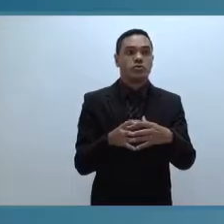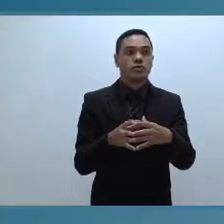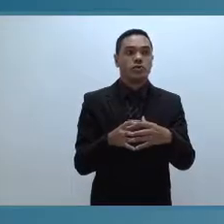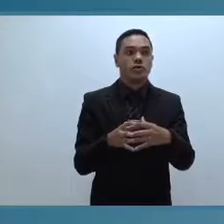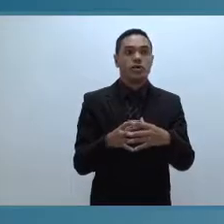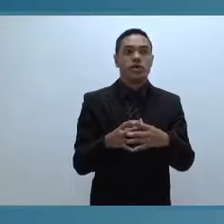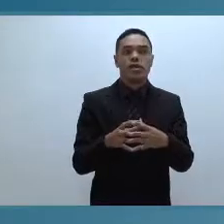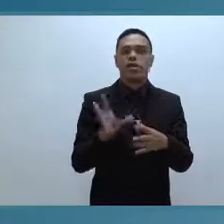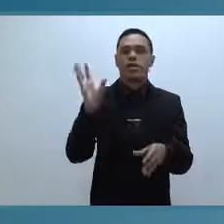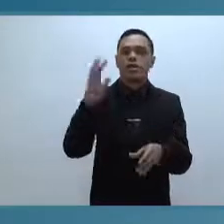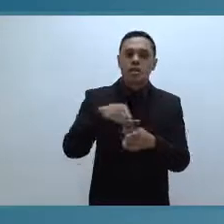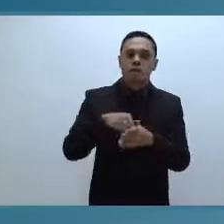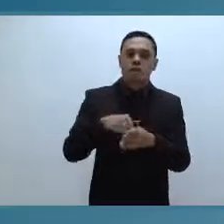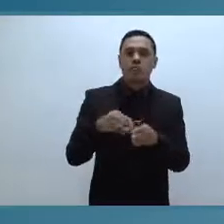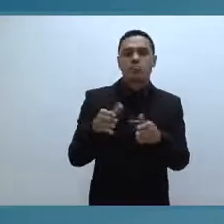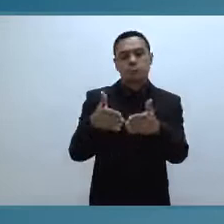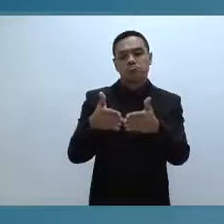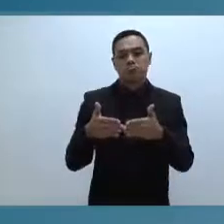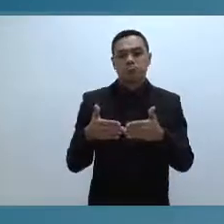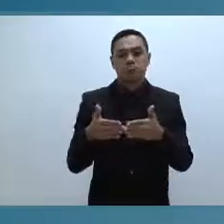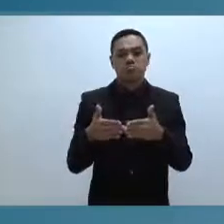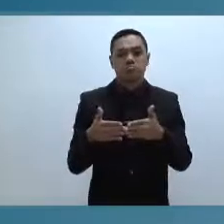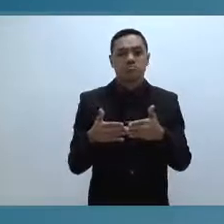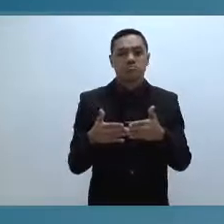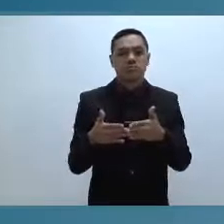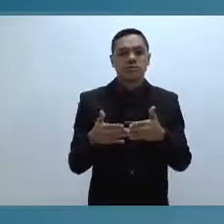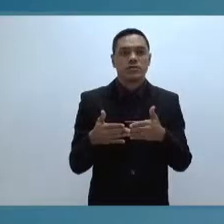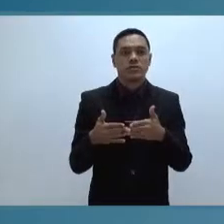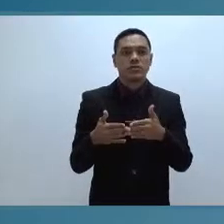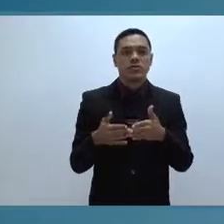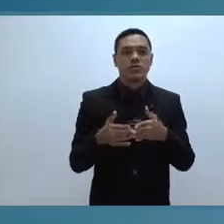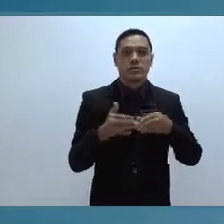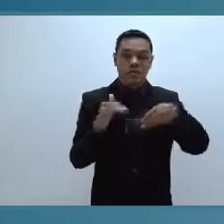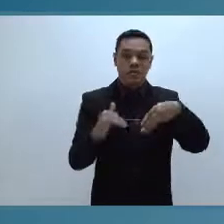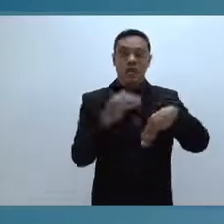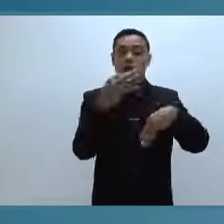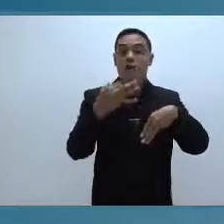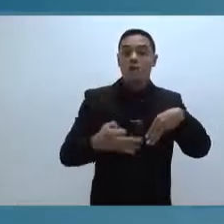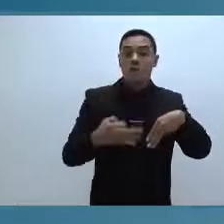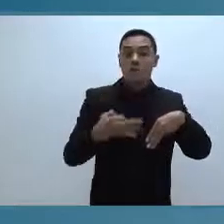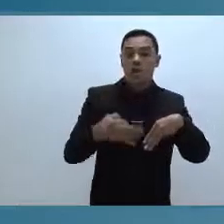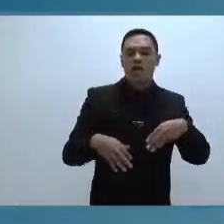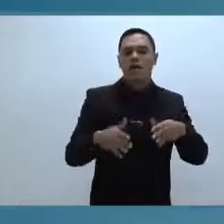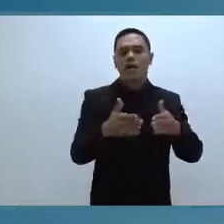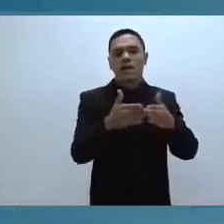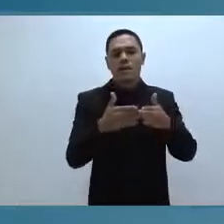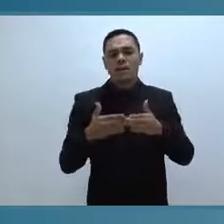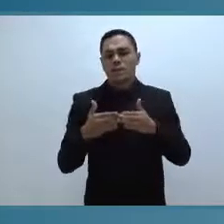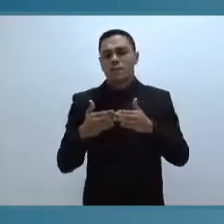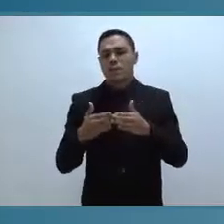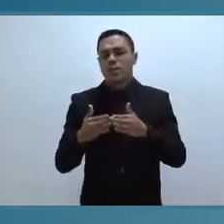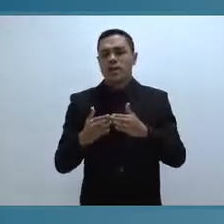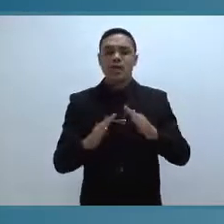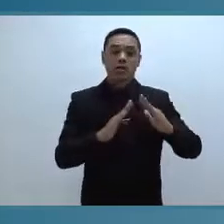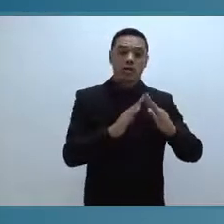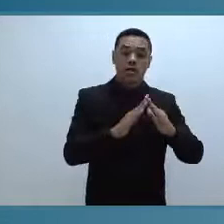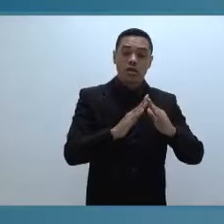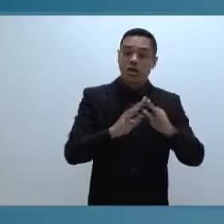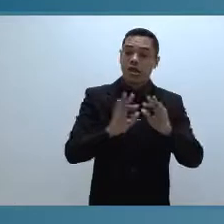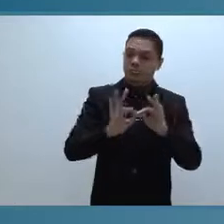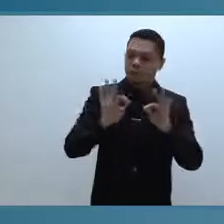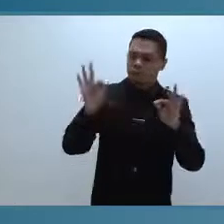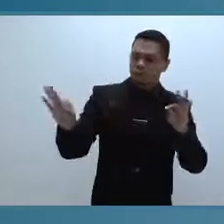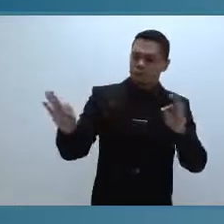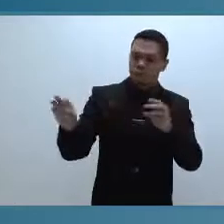nesses pedidos, dessa maneira em que o magistrado apenas pede para residir em outra comarca,